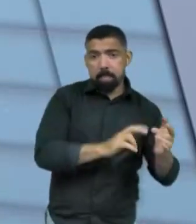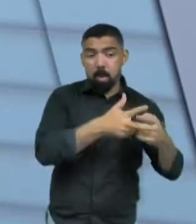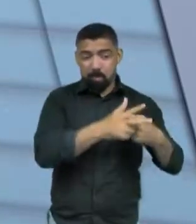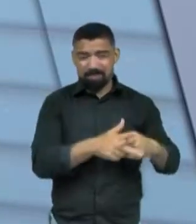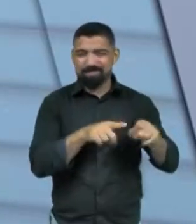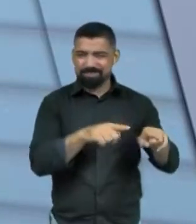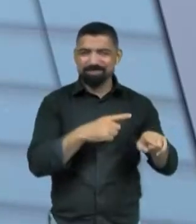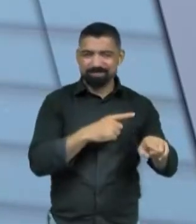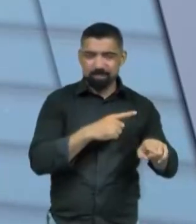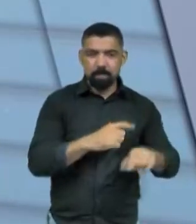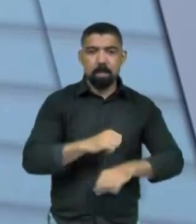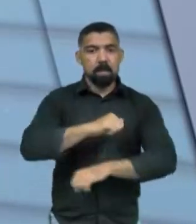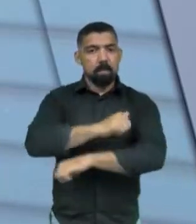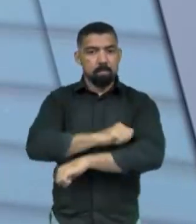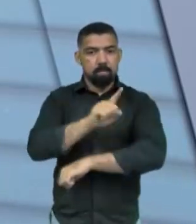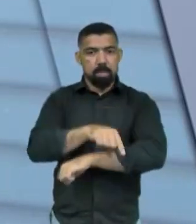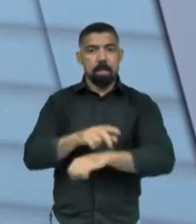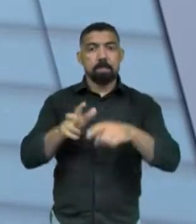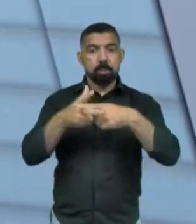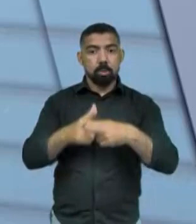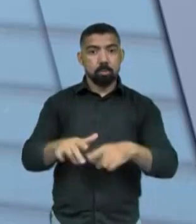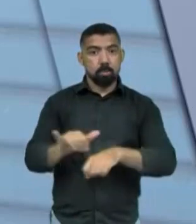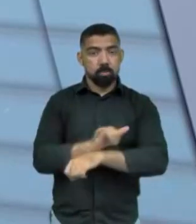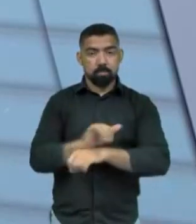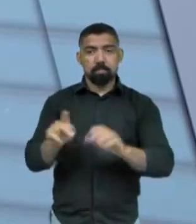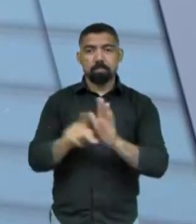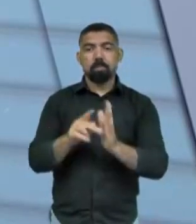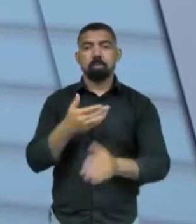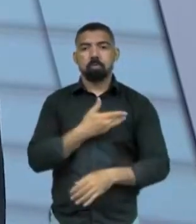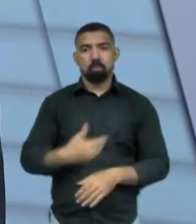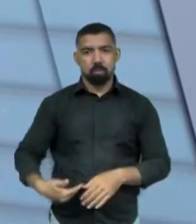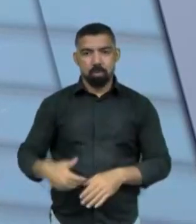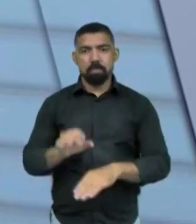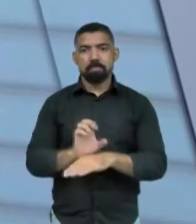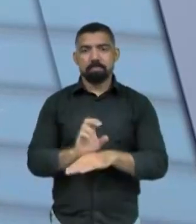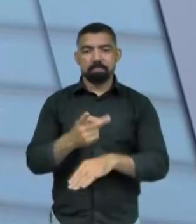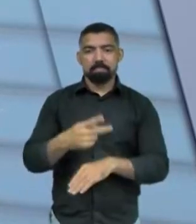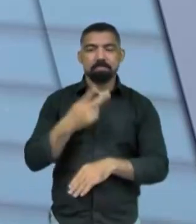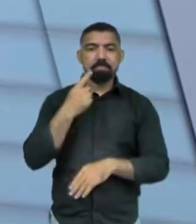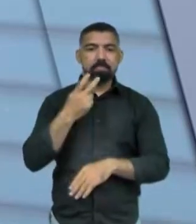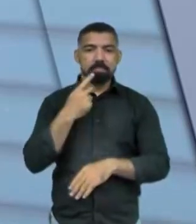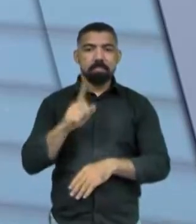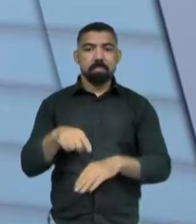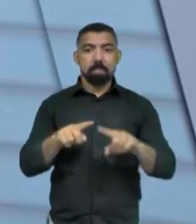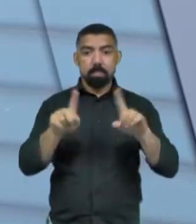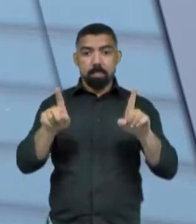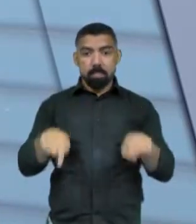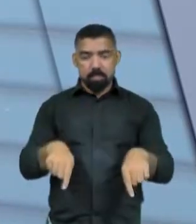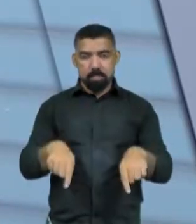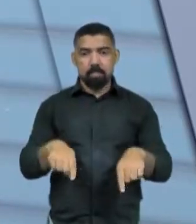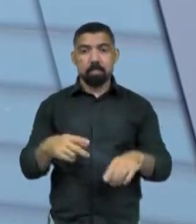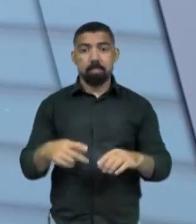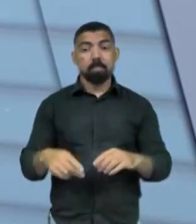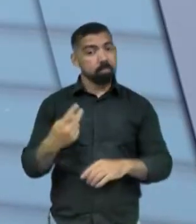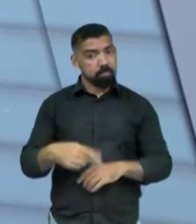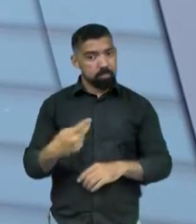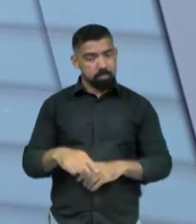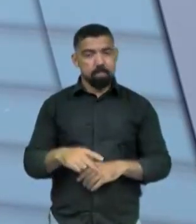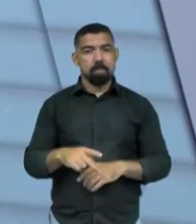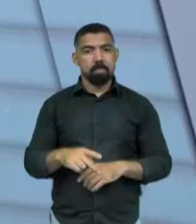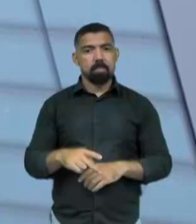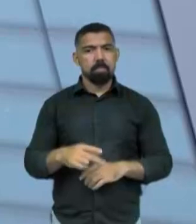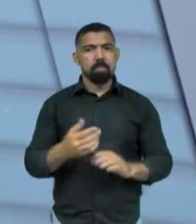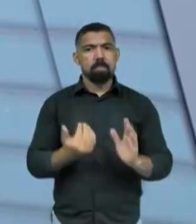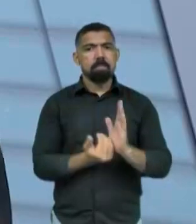como um instrumento estratégico do governo, do Estado do Ceará, porque ela é um programa de Estado, que vai além dos